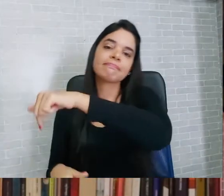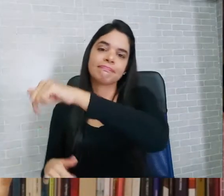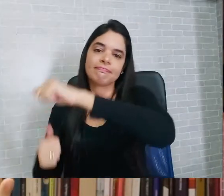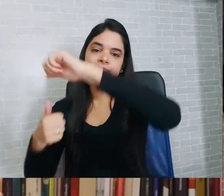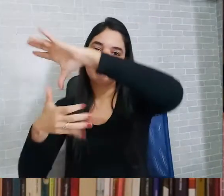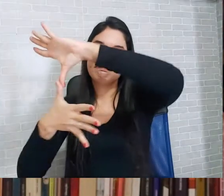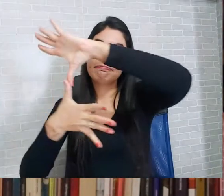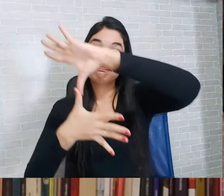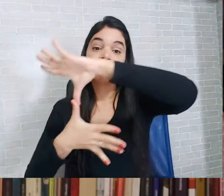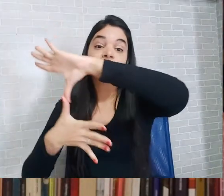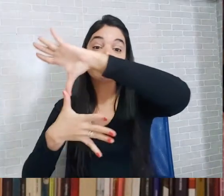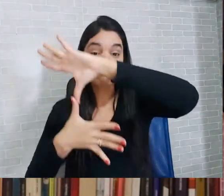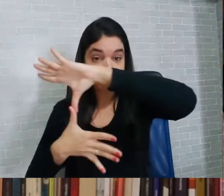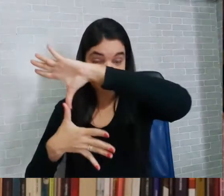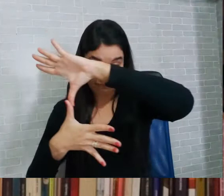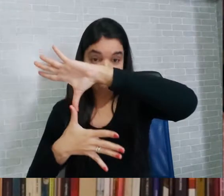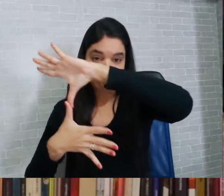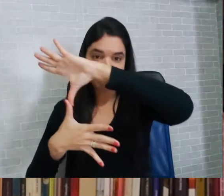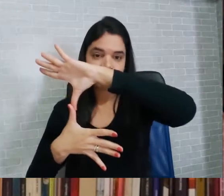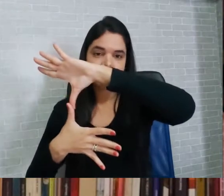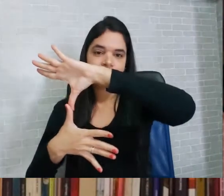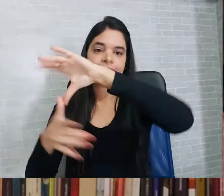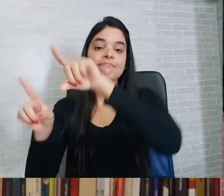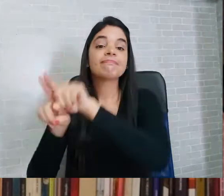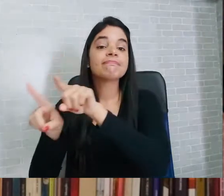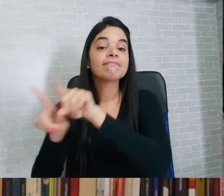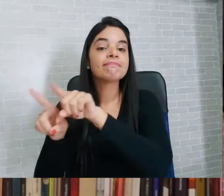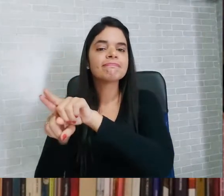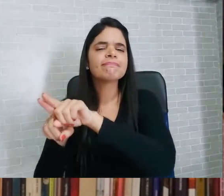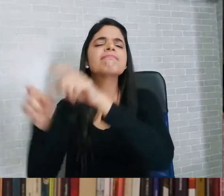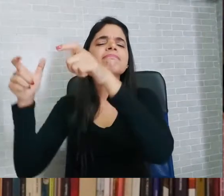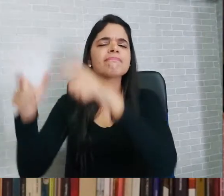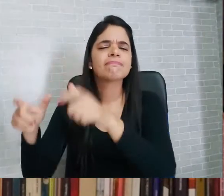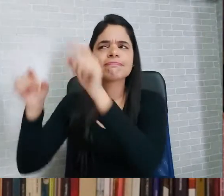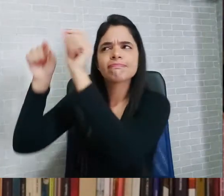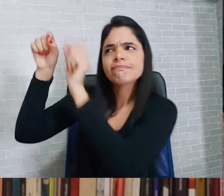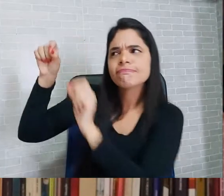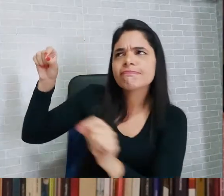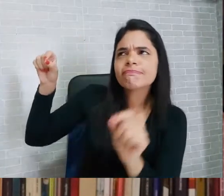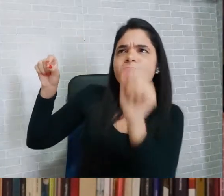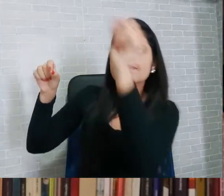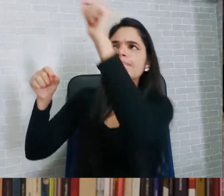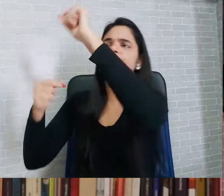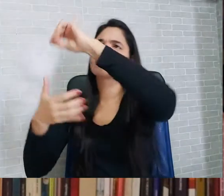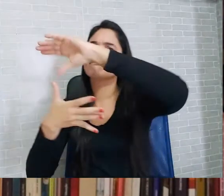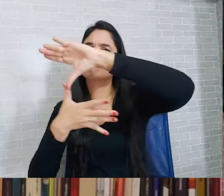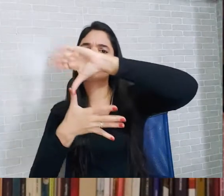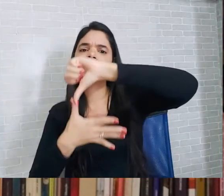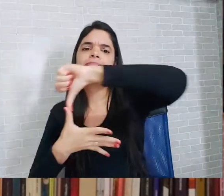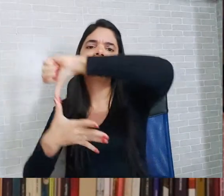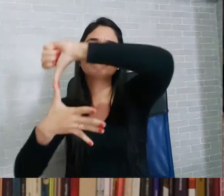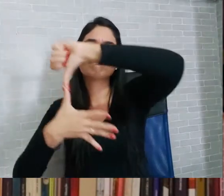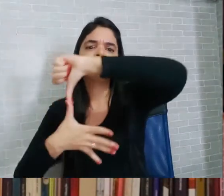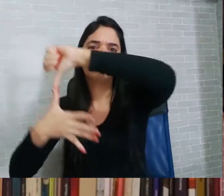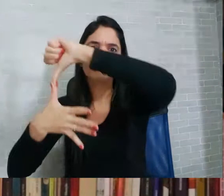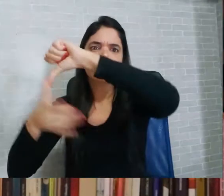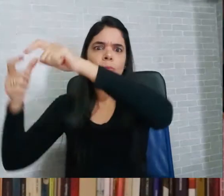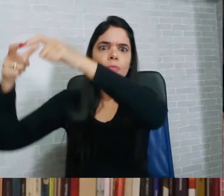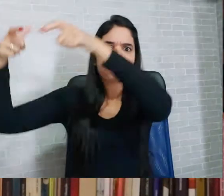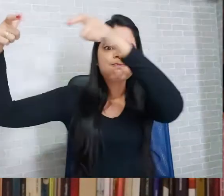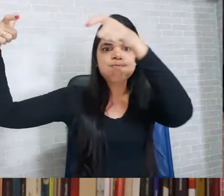uma parte continental pequena, e a Guiana Francesa fica na América do Sul, que é uma parte continental